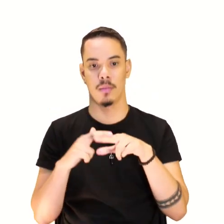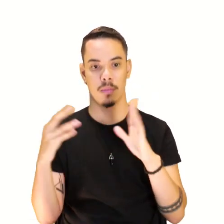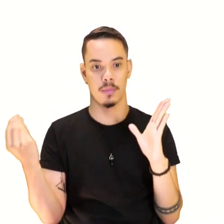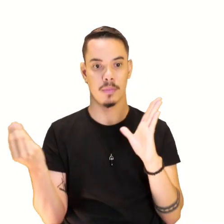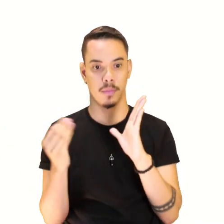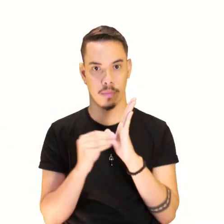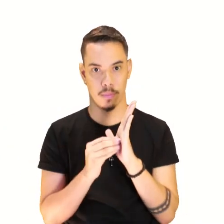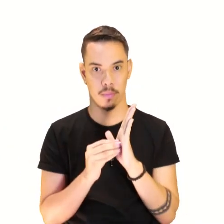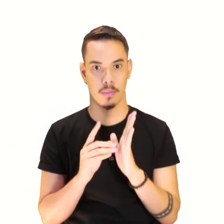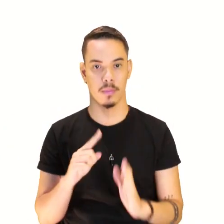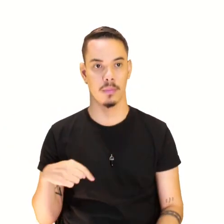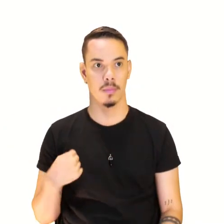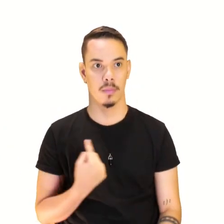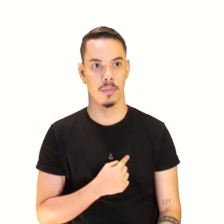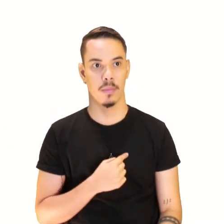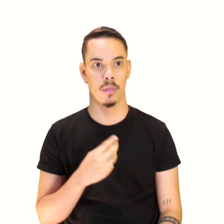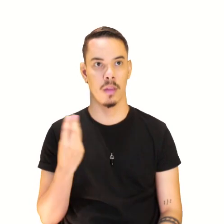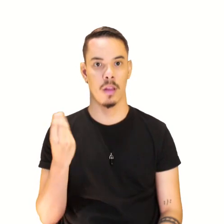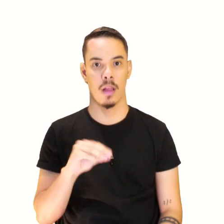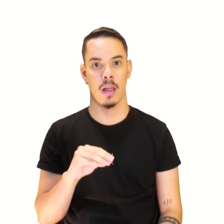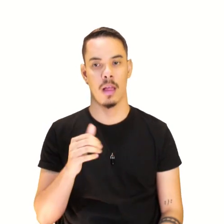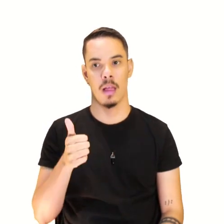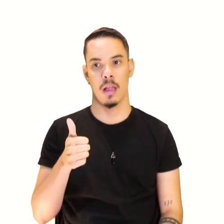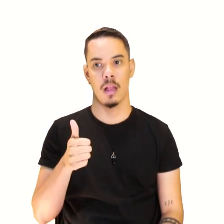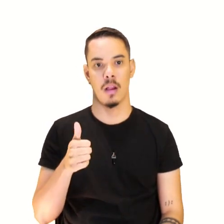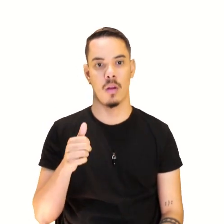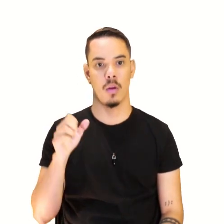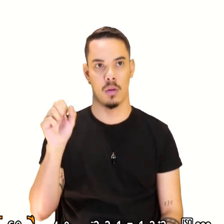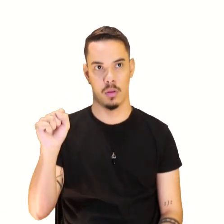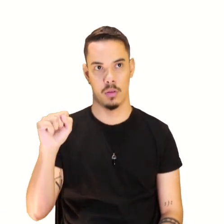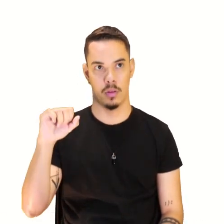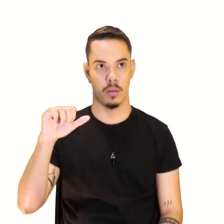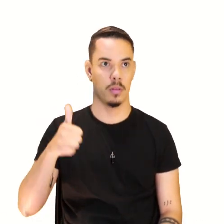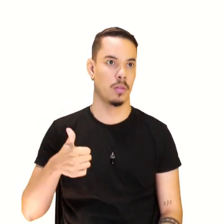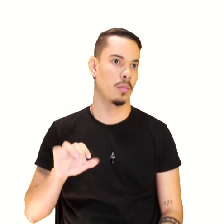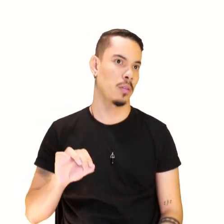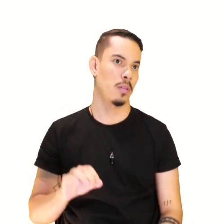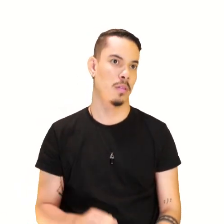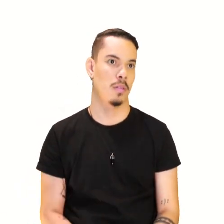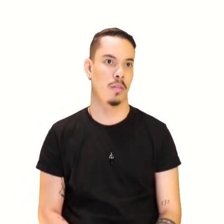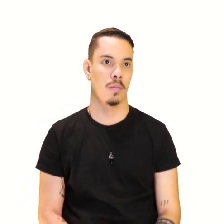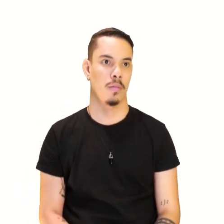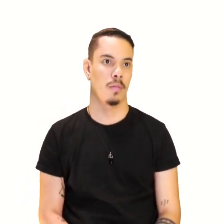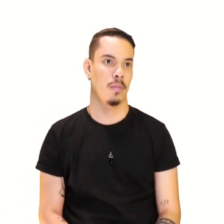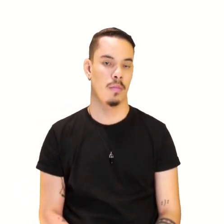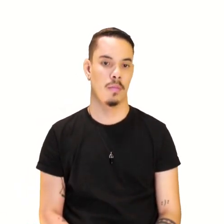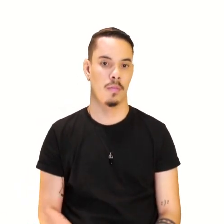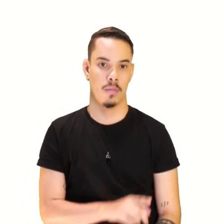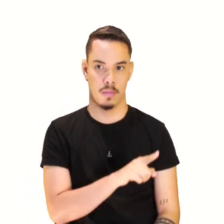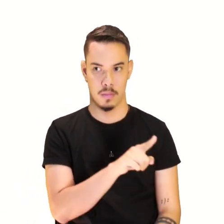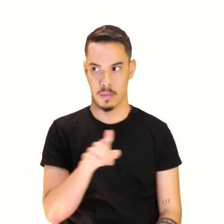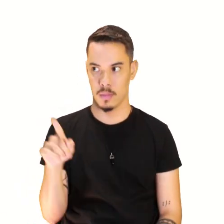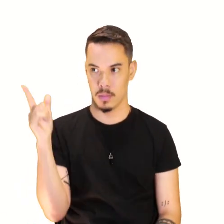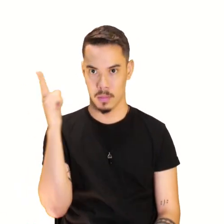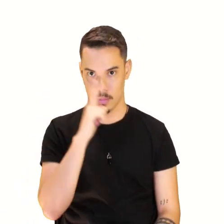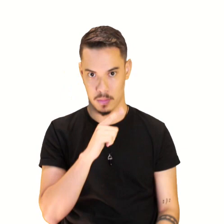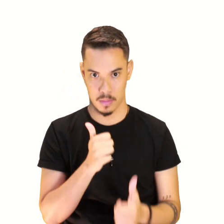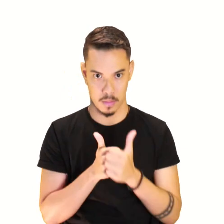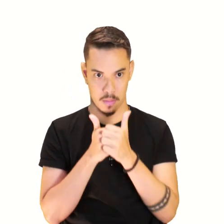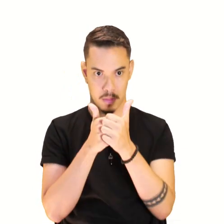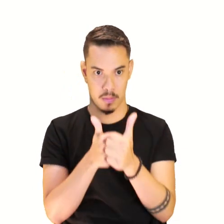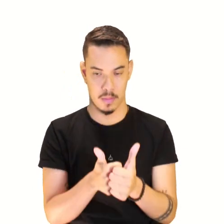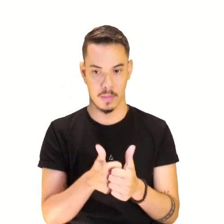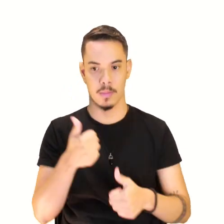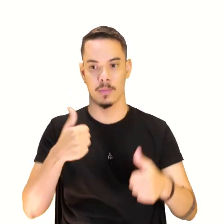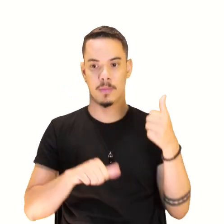nossa continha nós vamos colocar em vez de 10 sobre 8 nós vamos colocar oito sobre 10 essa análise